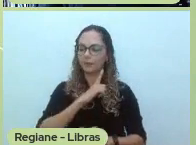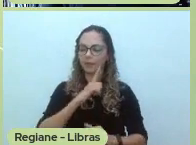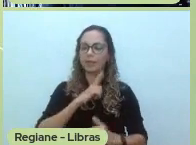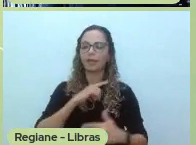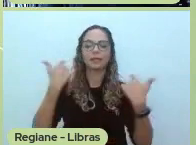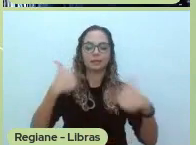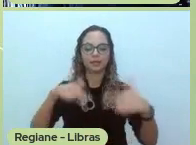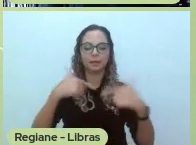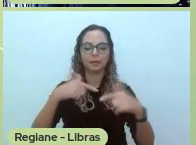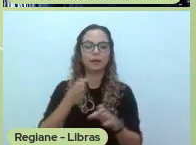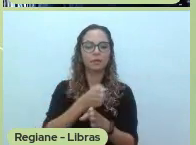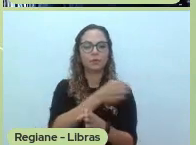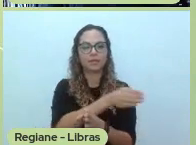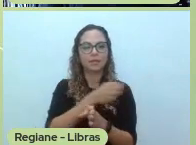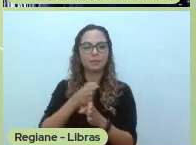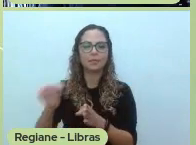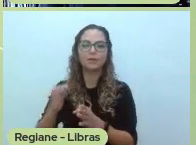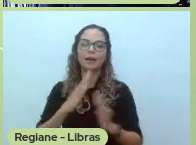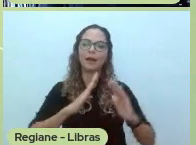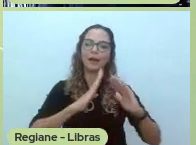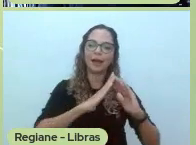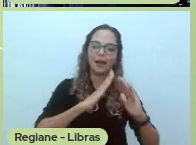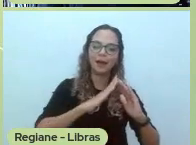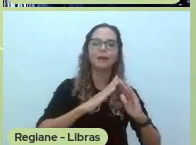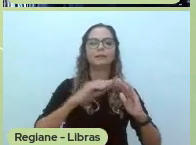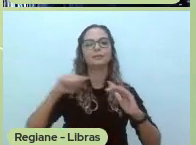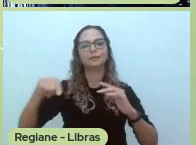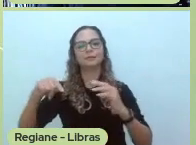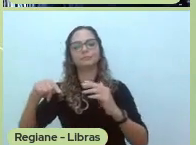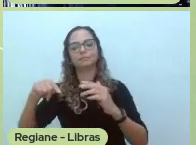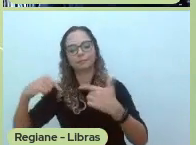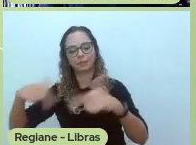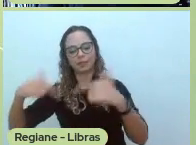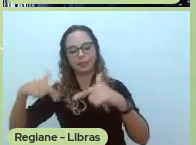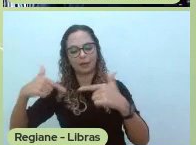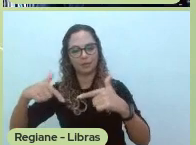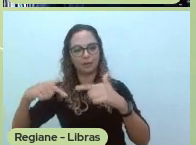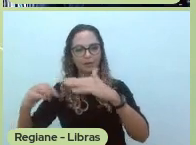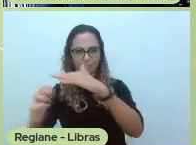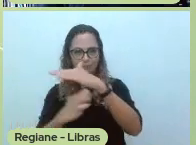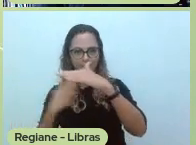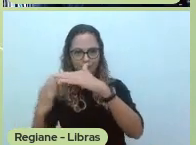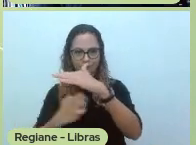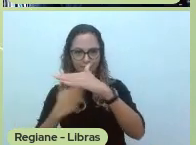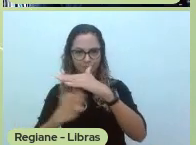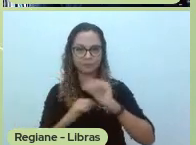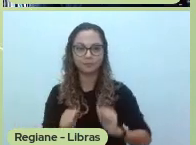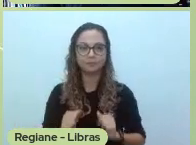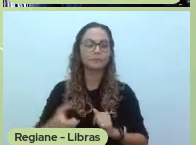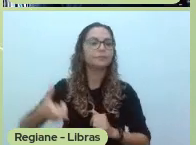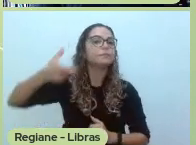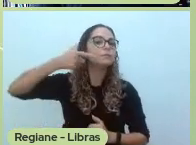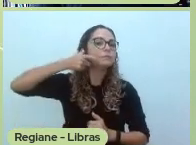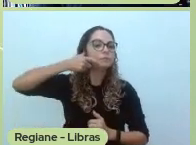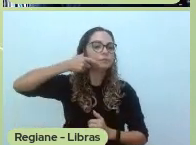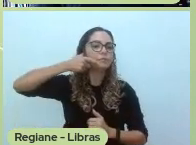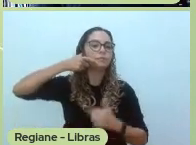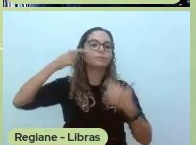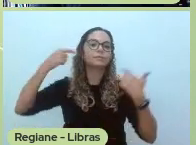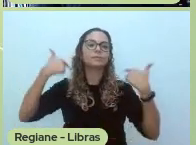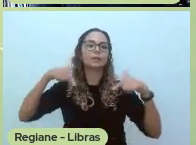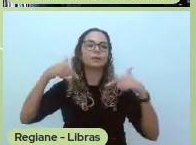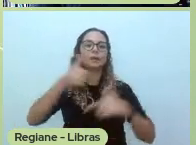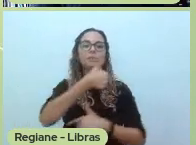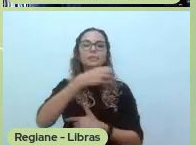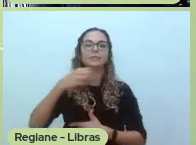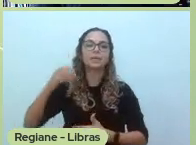algumas áreas, e em especial para o nosso call center, a gente adotou o teletrabalho, 100% o trabalho remoto. Isso nos